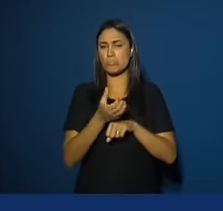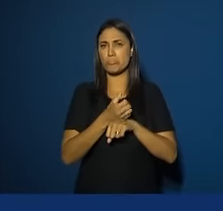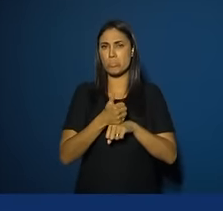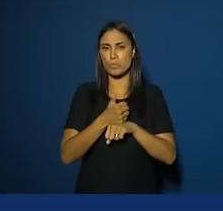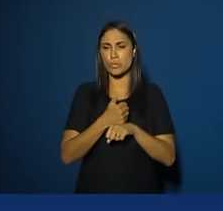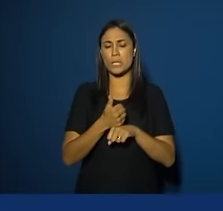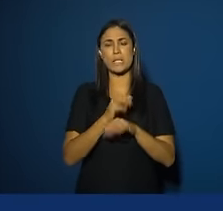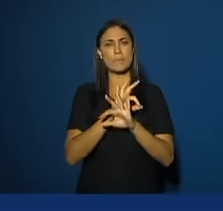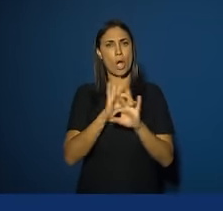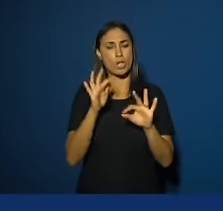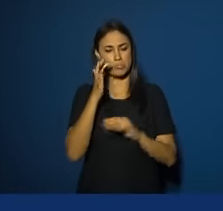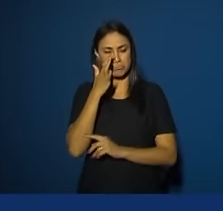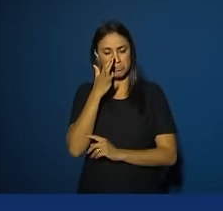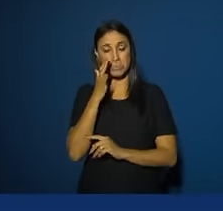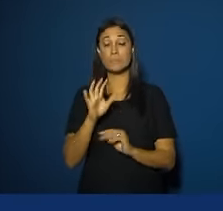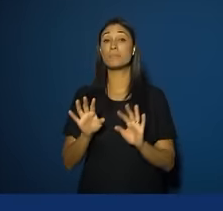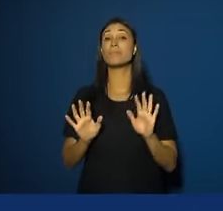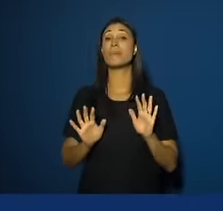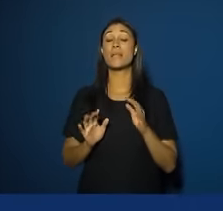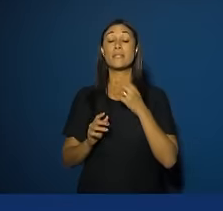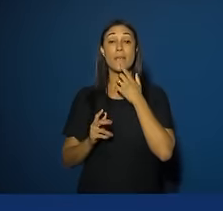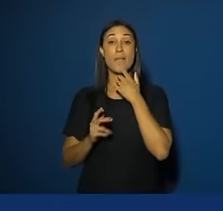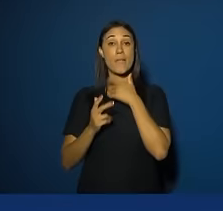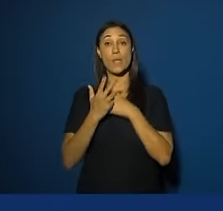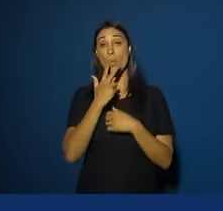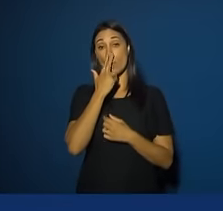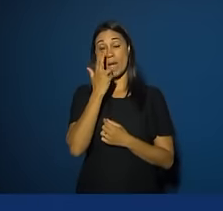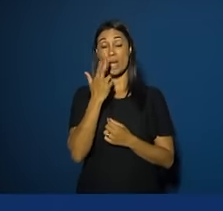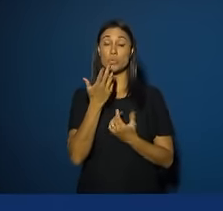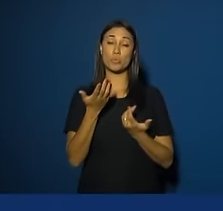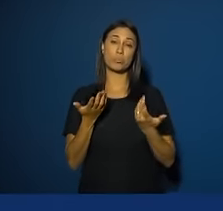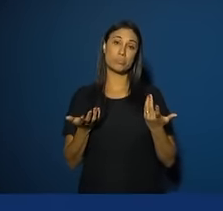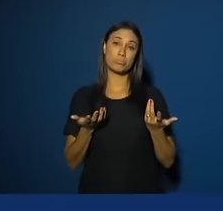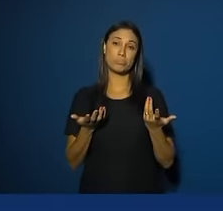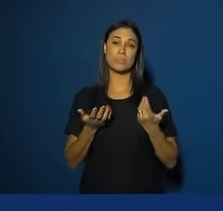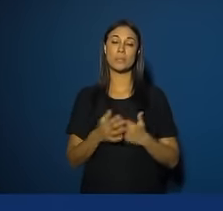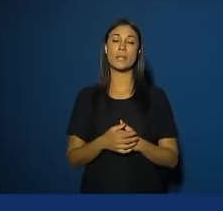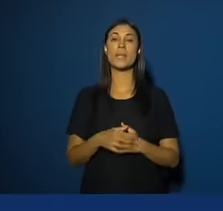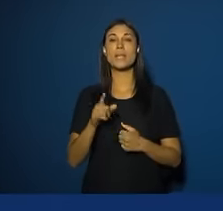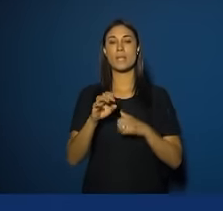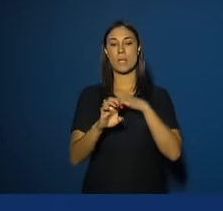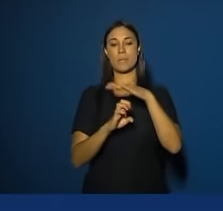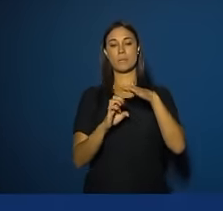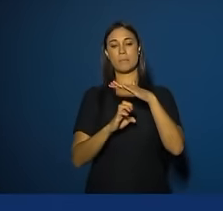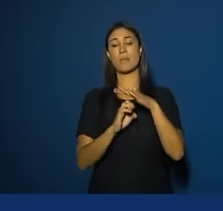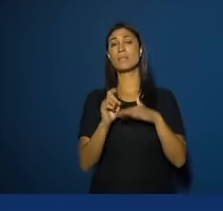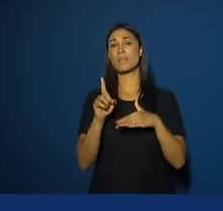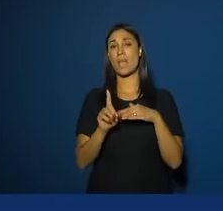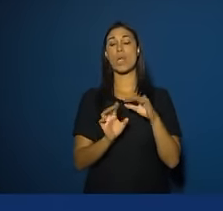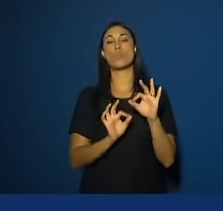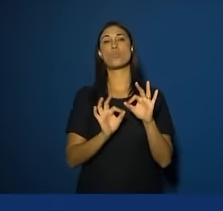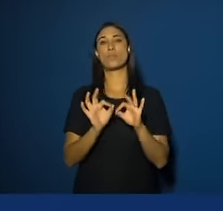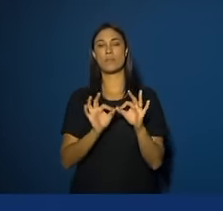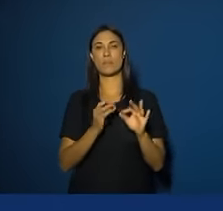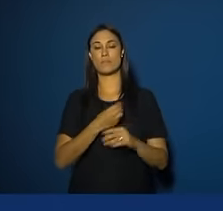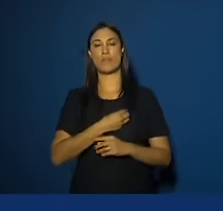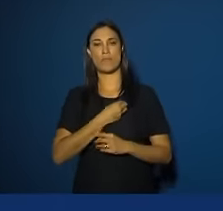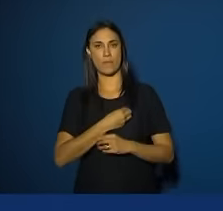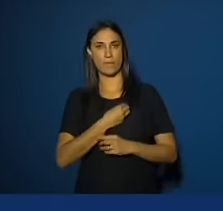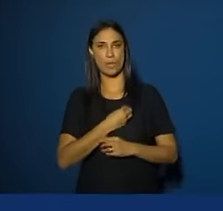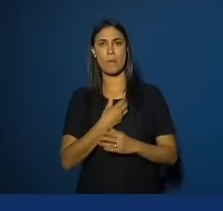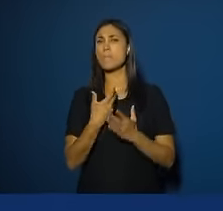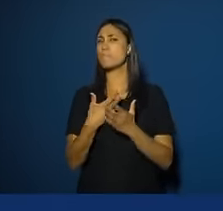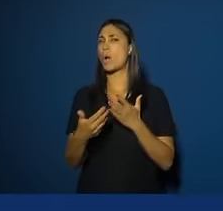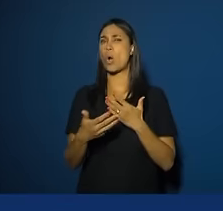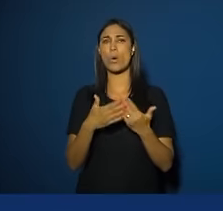admiráveis eu acho que essas coisas você sabe ô William as empresas são organismos vivos vale para